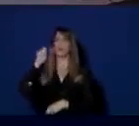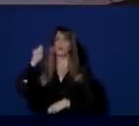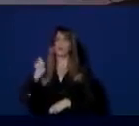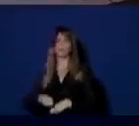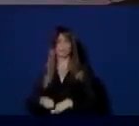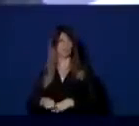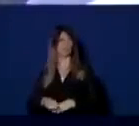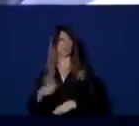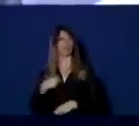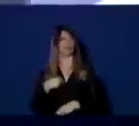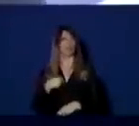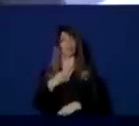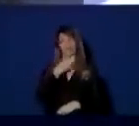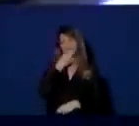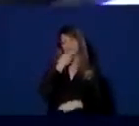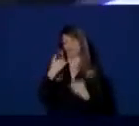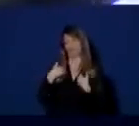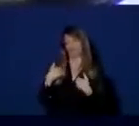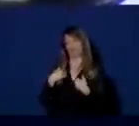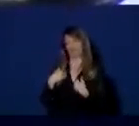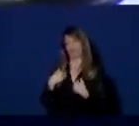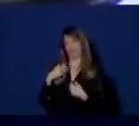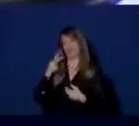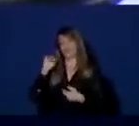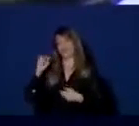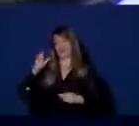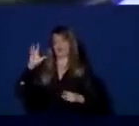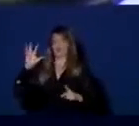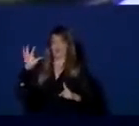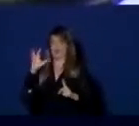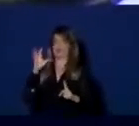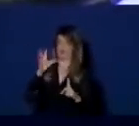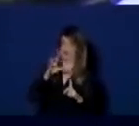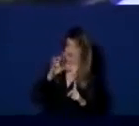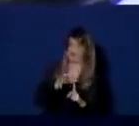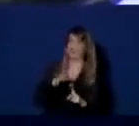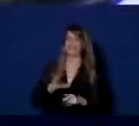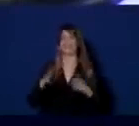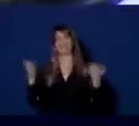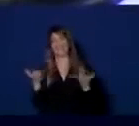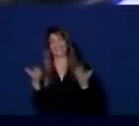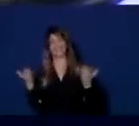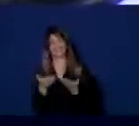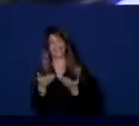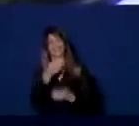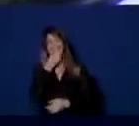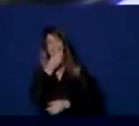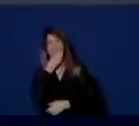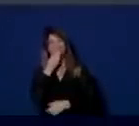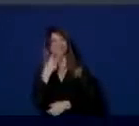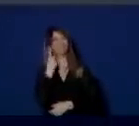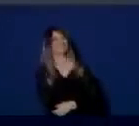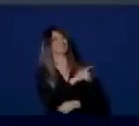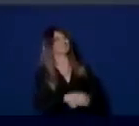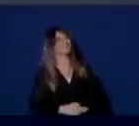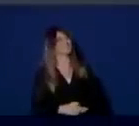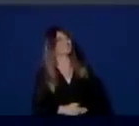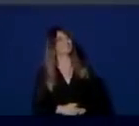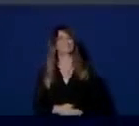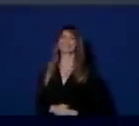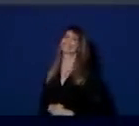aqui enquanto eu estava sendo tostado pelo William Vac, mas agora dá a sua.